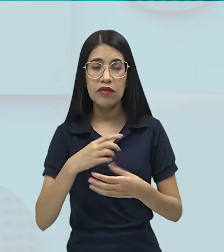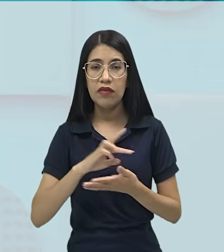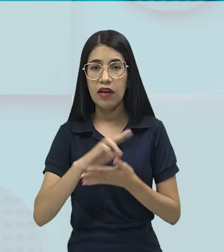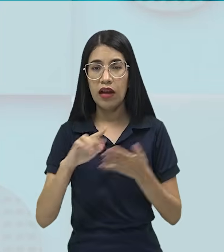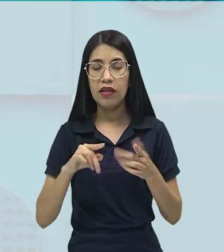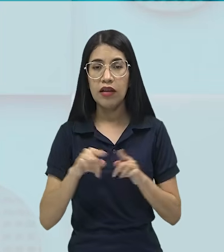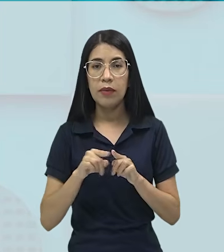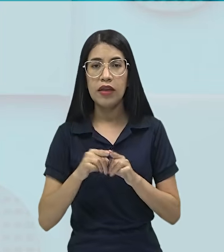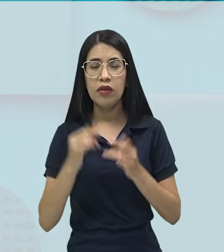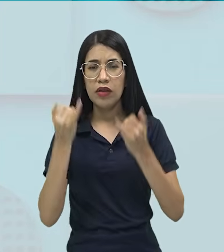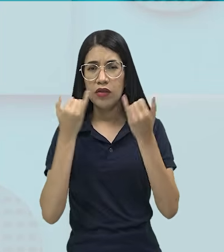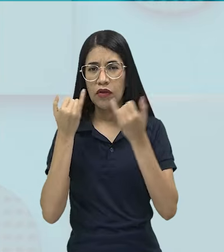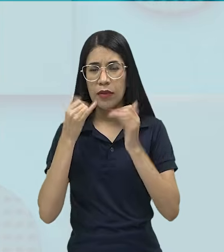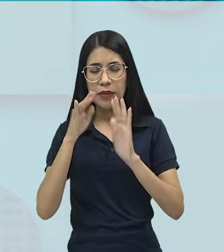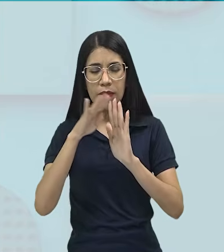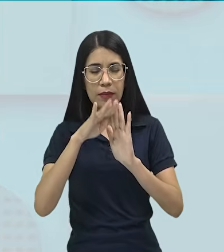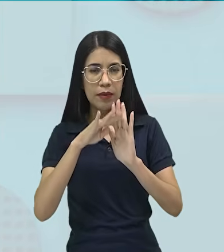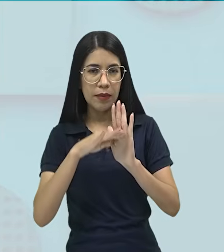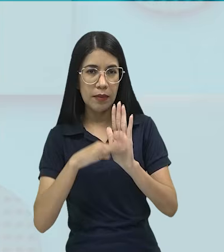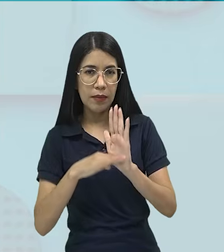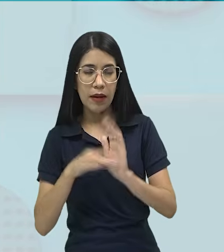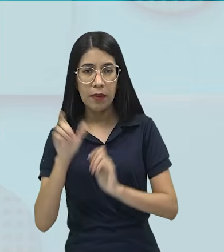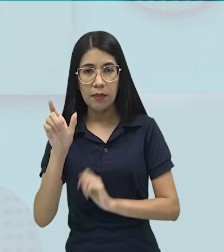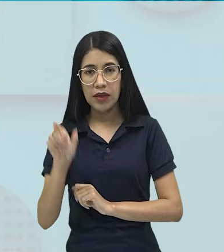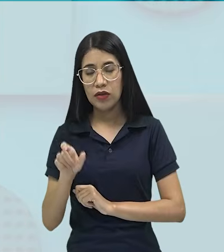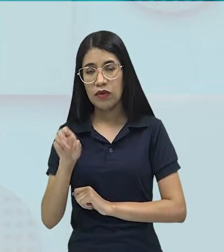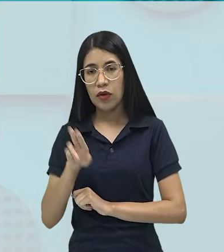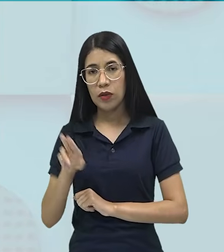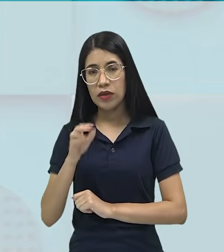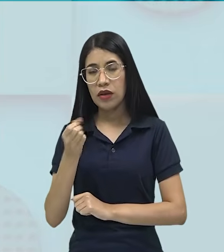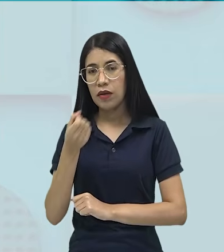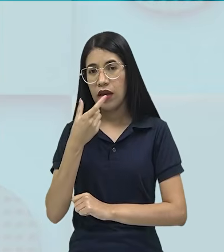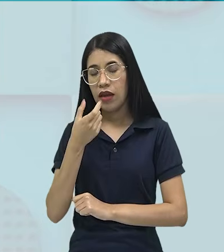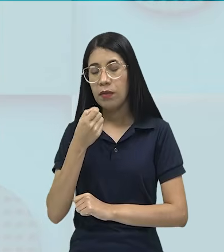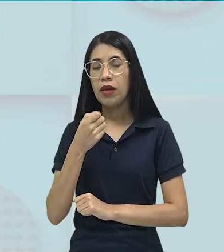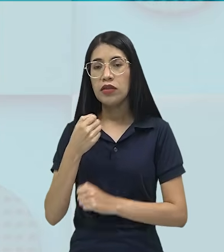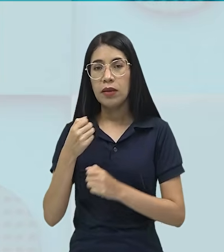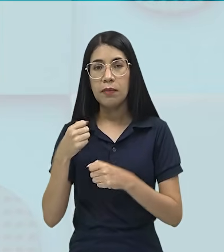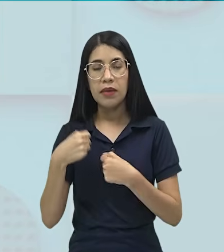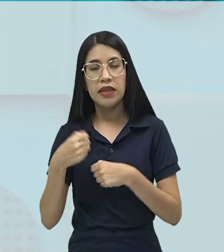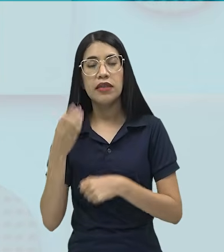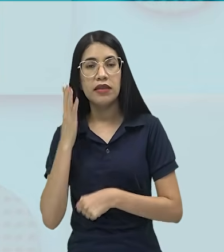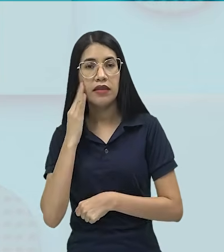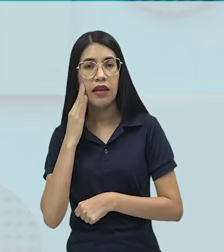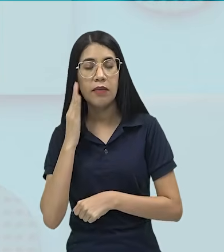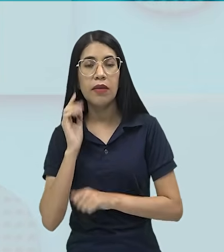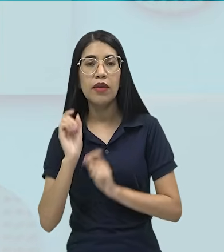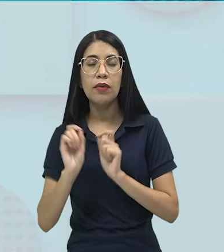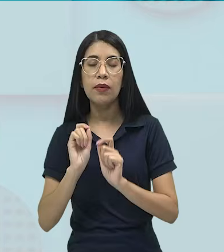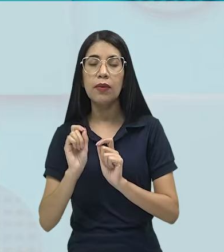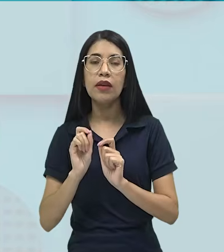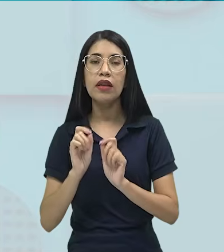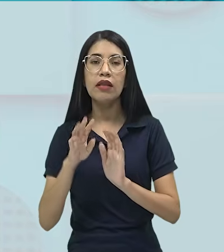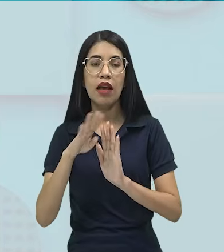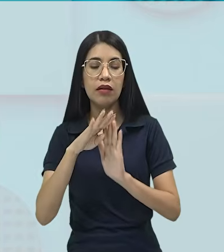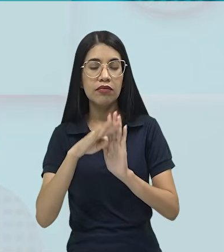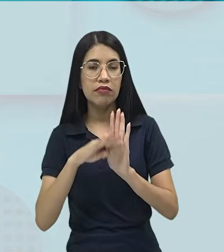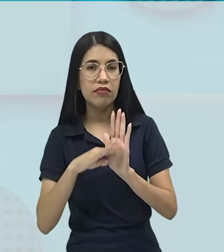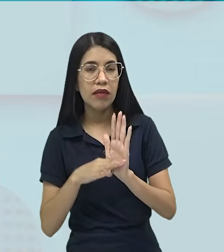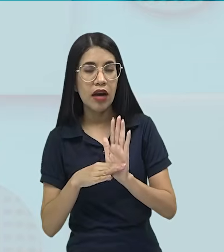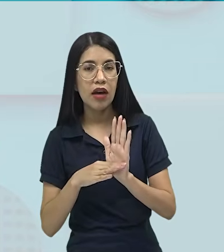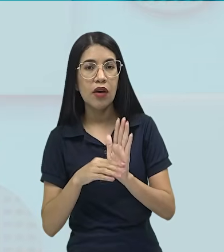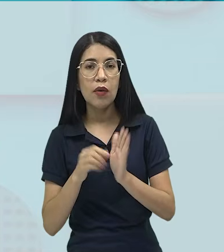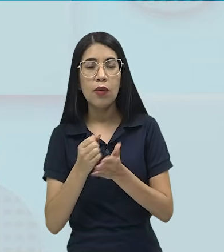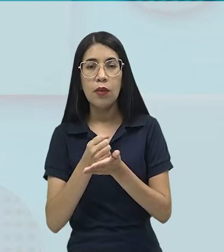para que a pessoa que vai utilizar esse medicamento, ela tenha informações a respeito do que ela